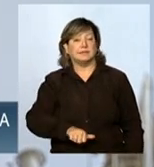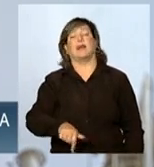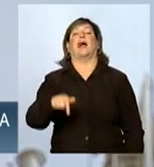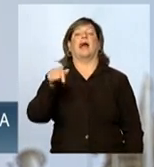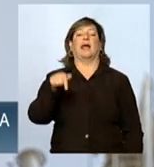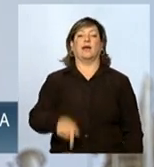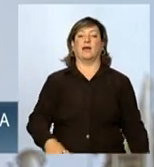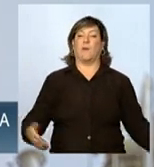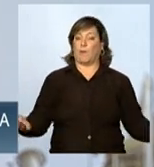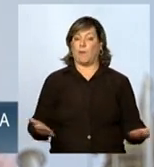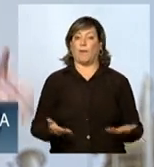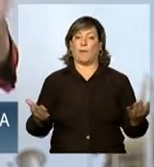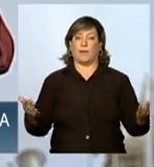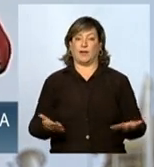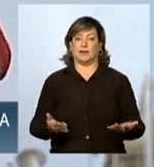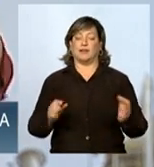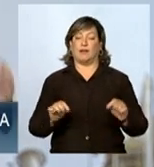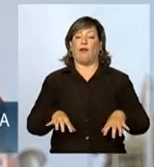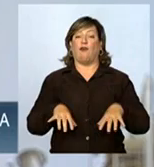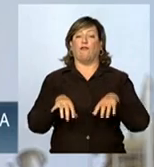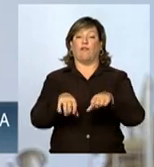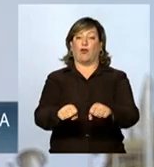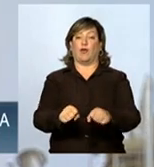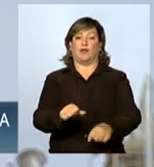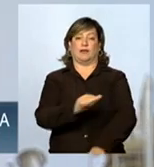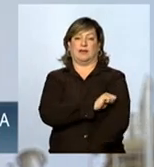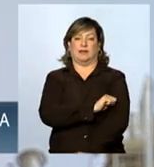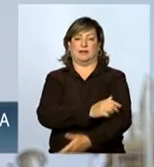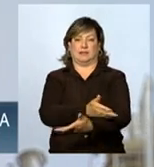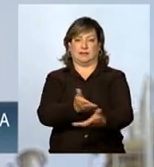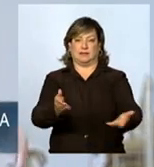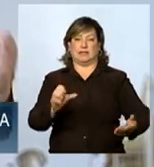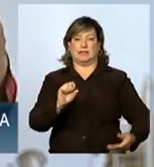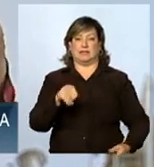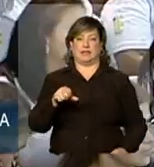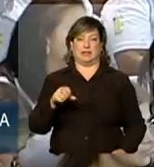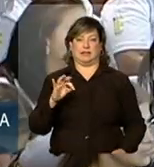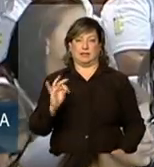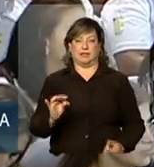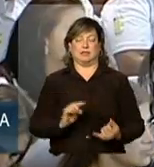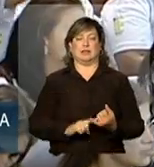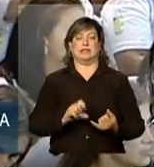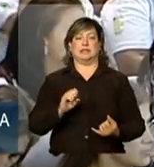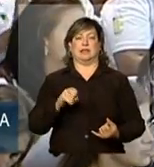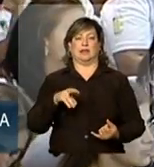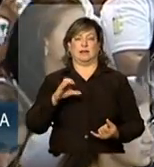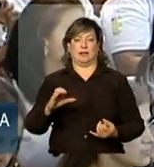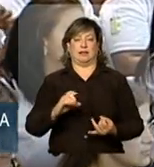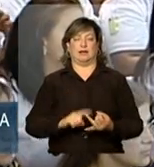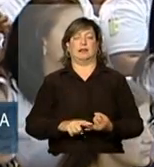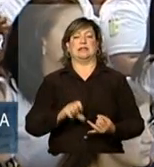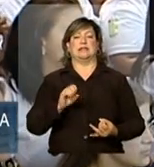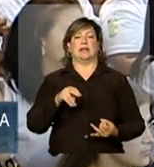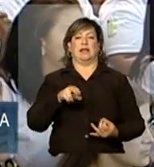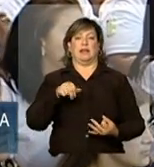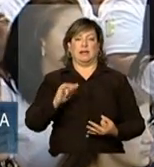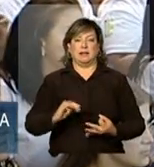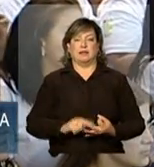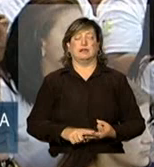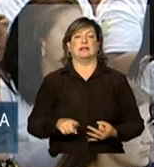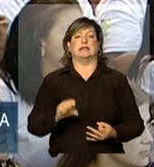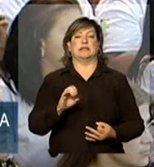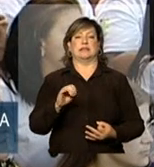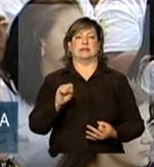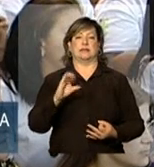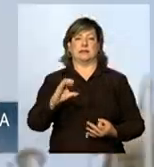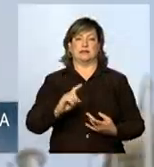aqui presentes que são formandas do SENAT, do SENAC, do SENAI, do